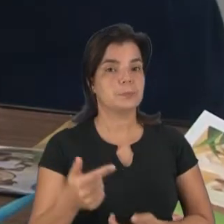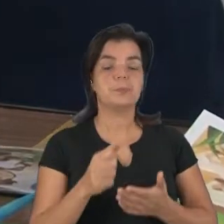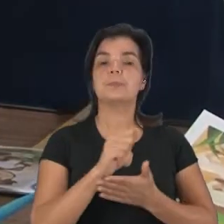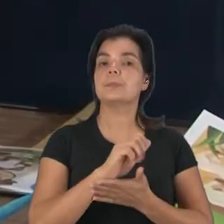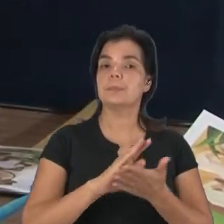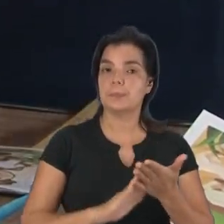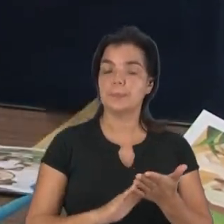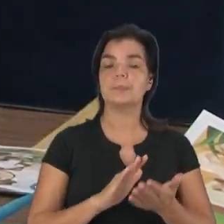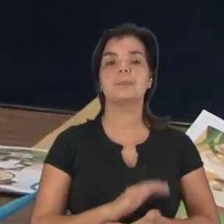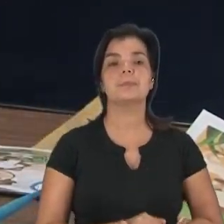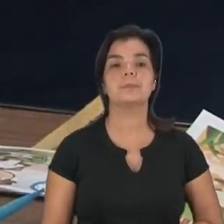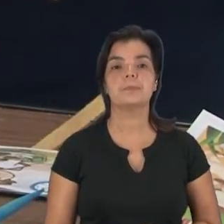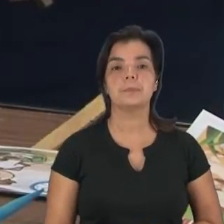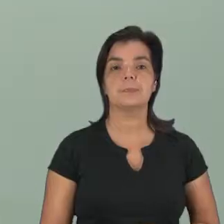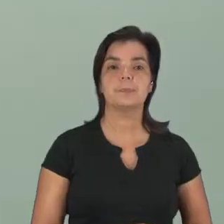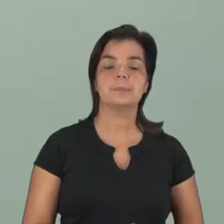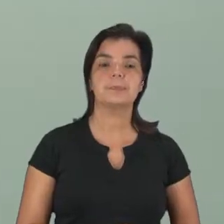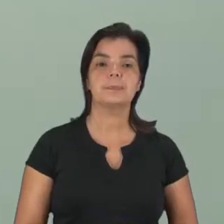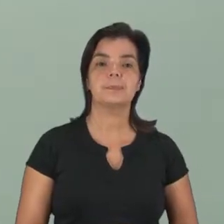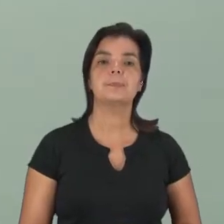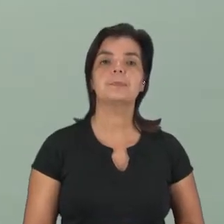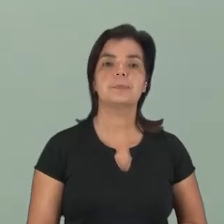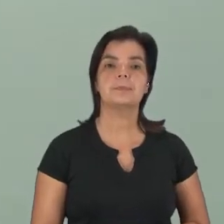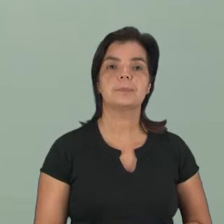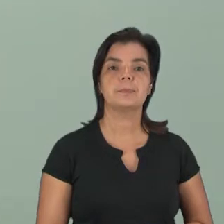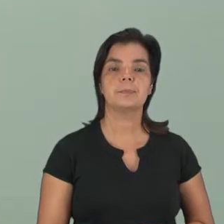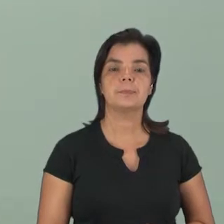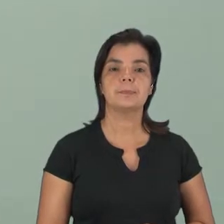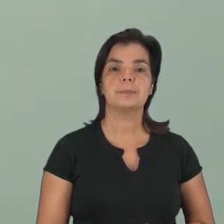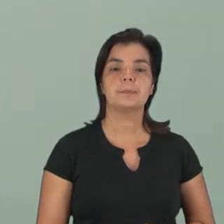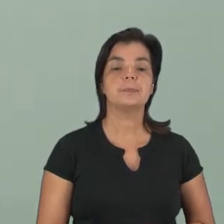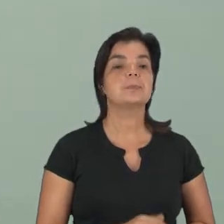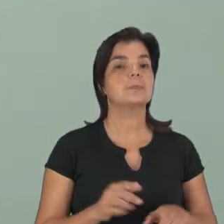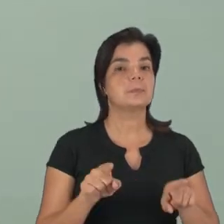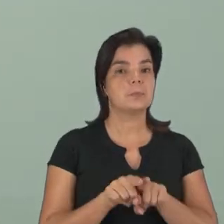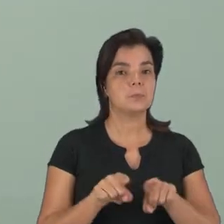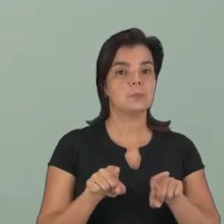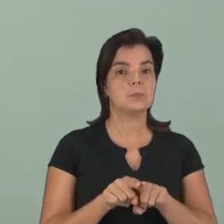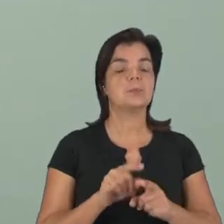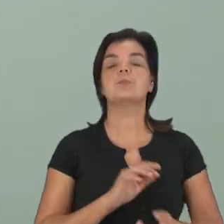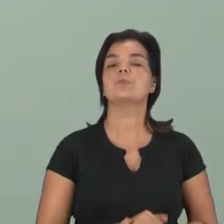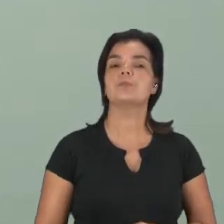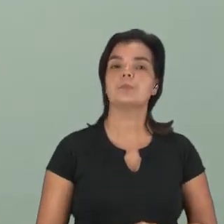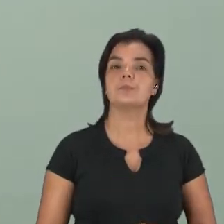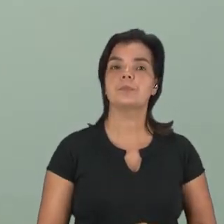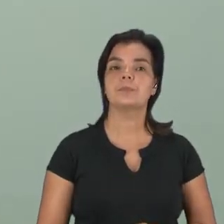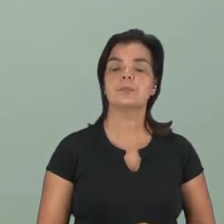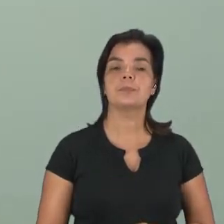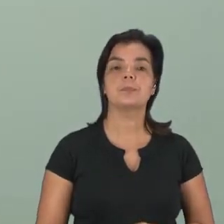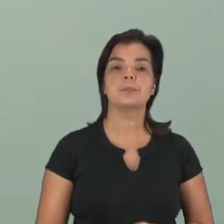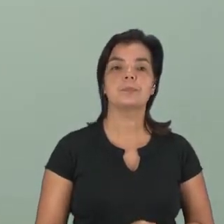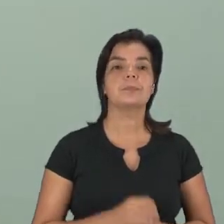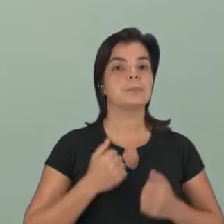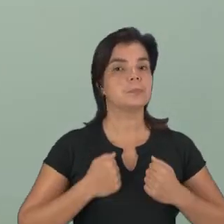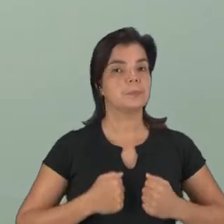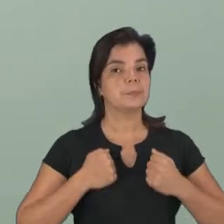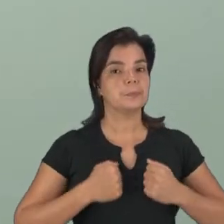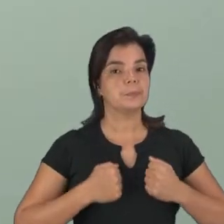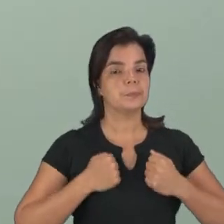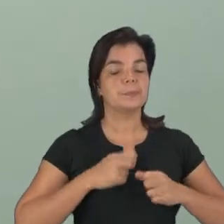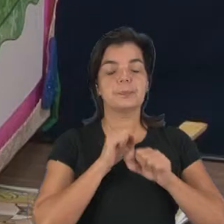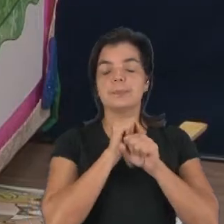atividades tá certo mas também podemos tomar banho